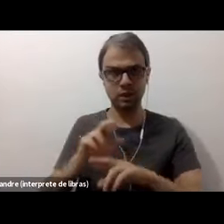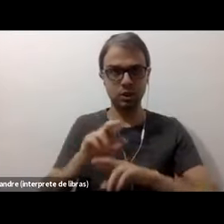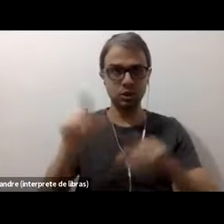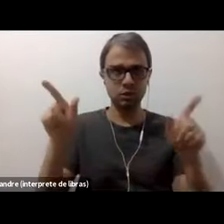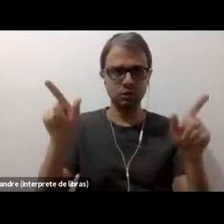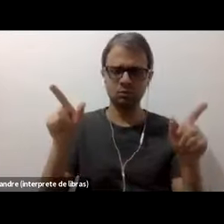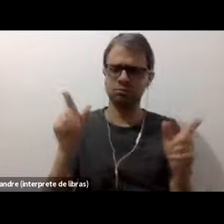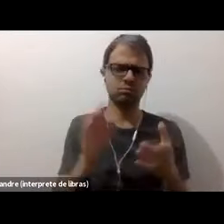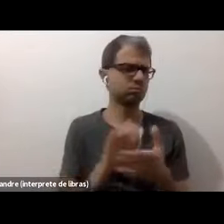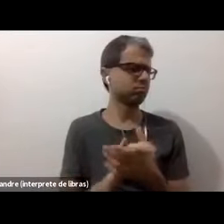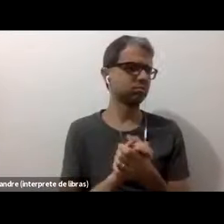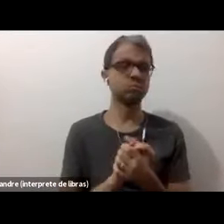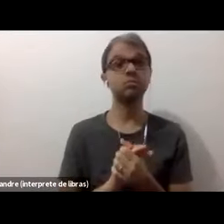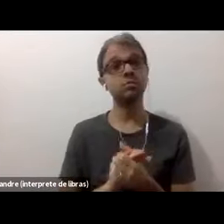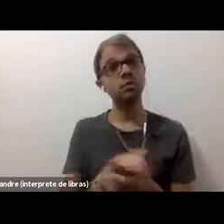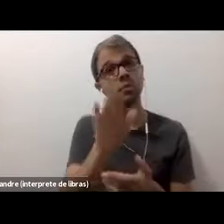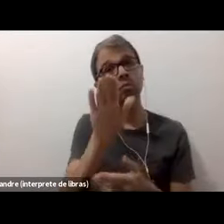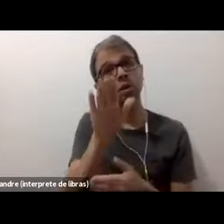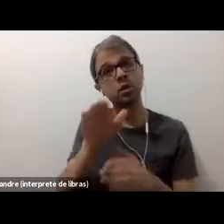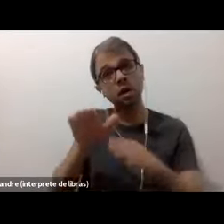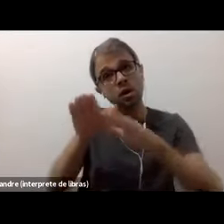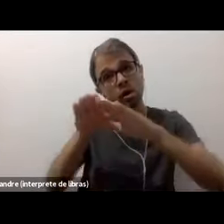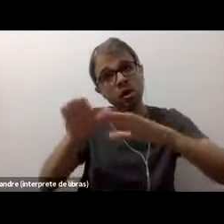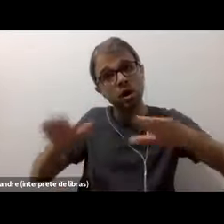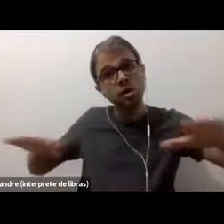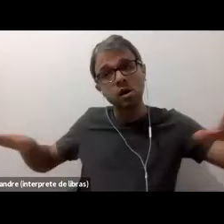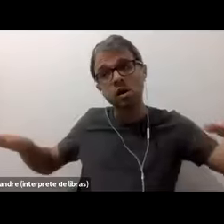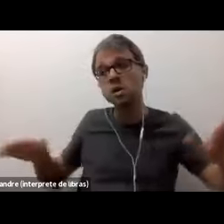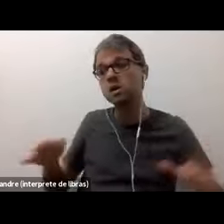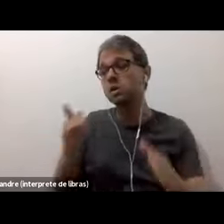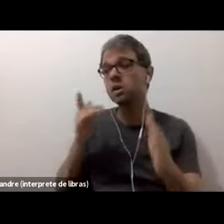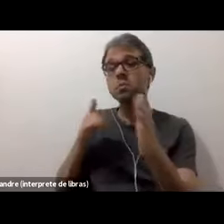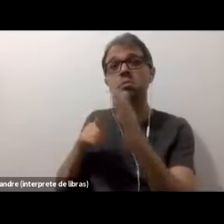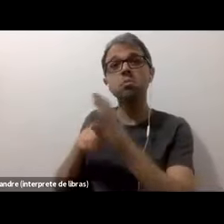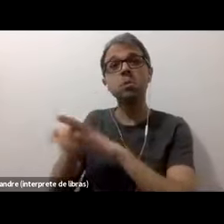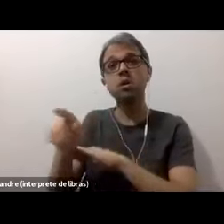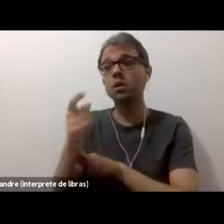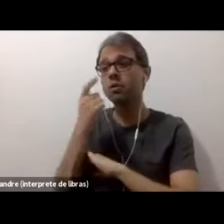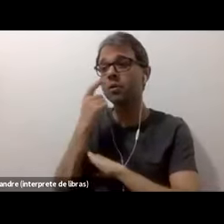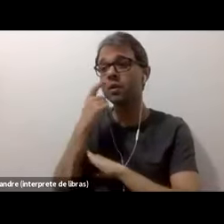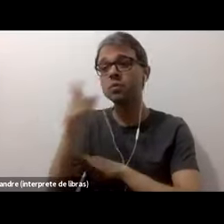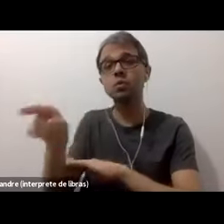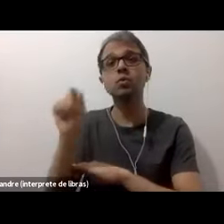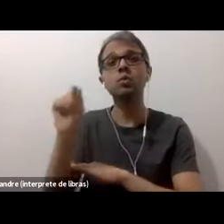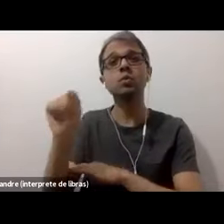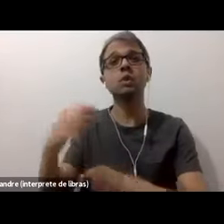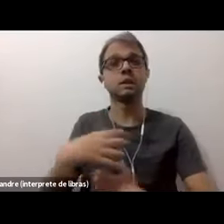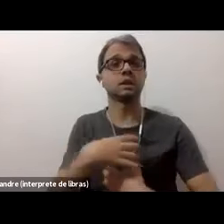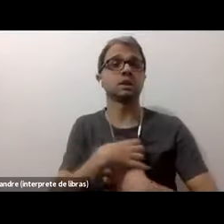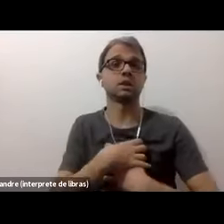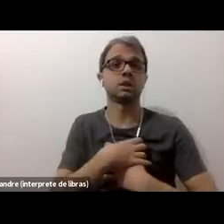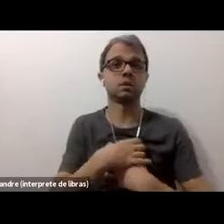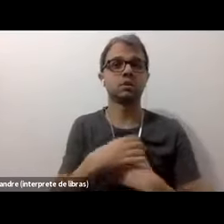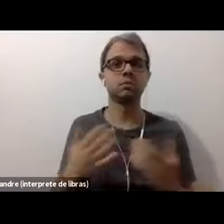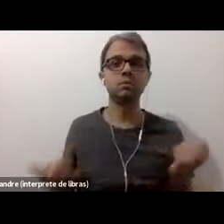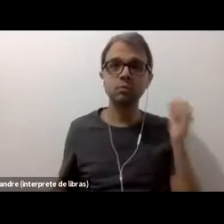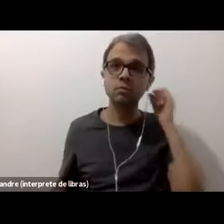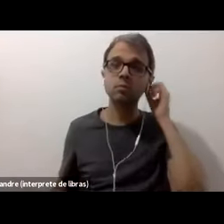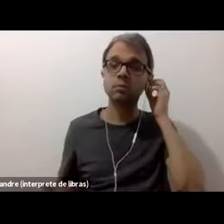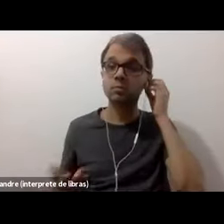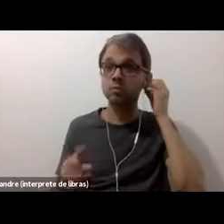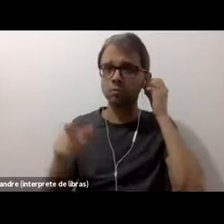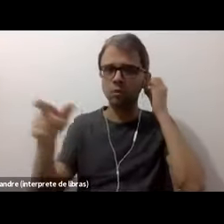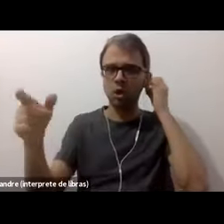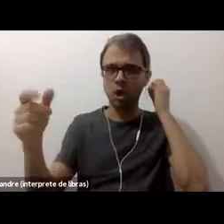acessando os sentimentos dessas crianças que muitas vezes não estão, quer dizer, não estão ao nosso lado, né, fisicamente?